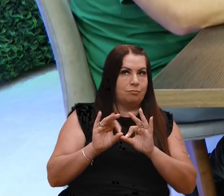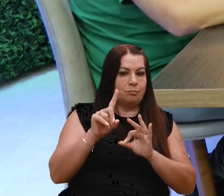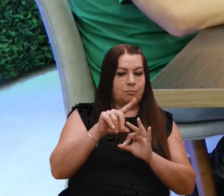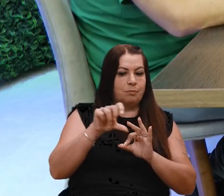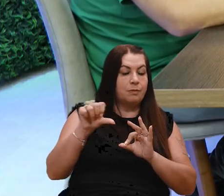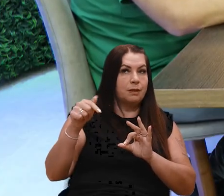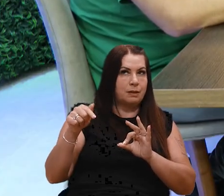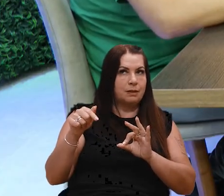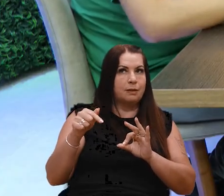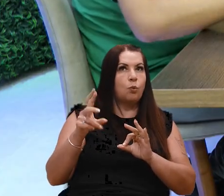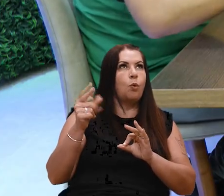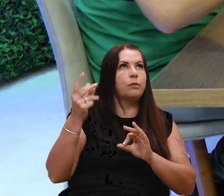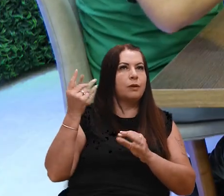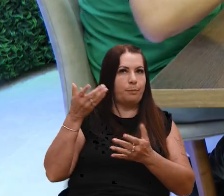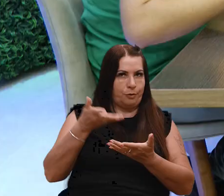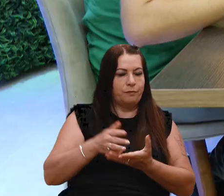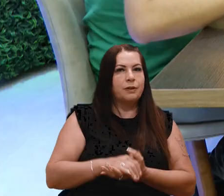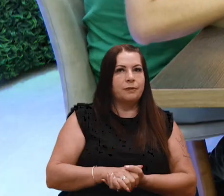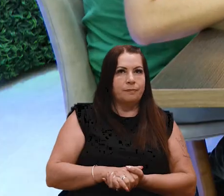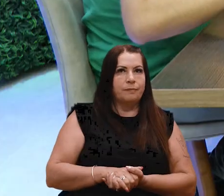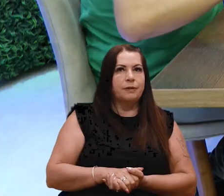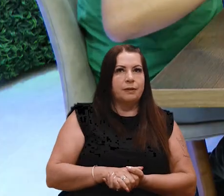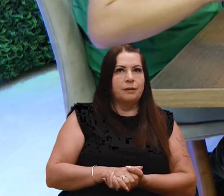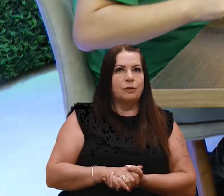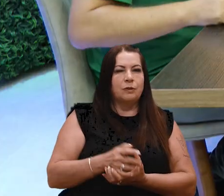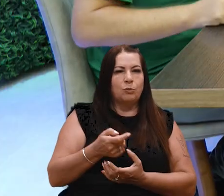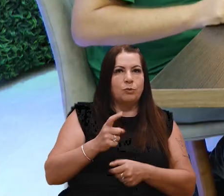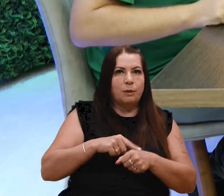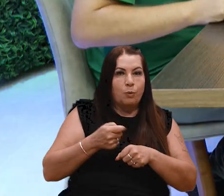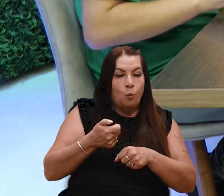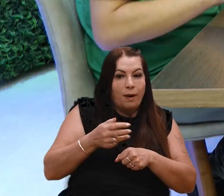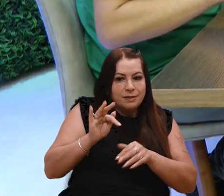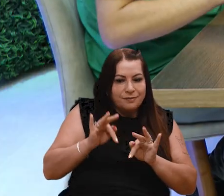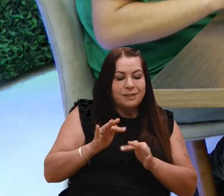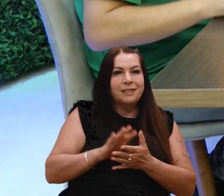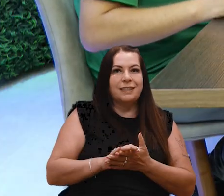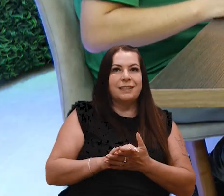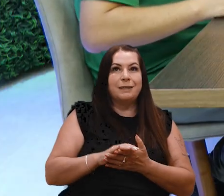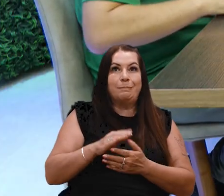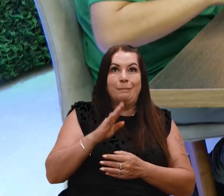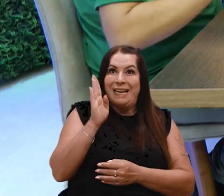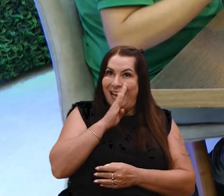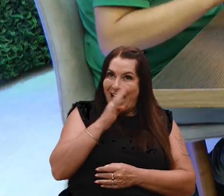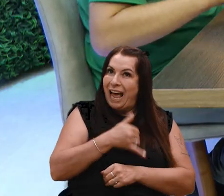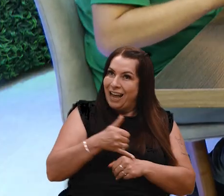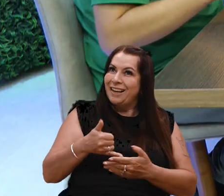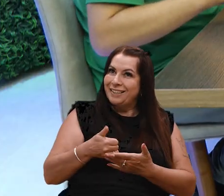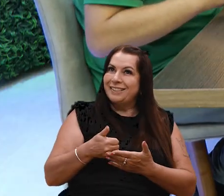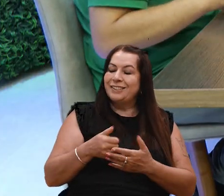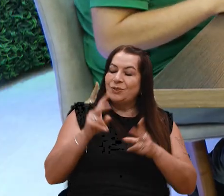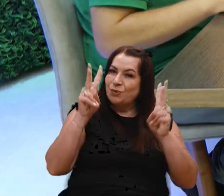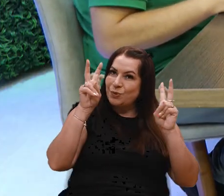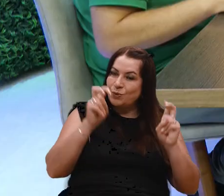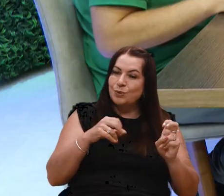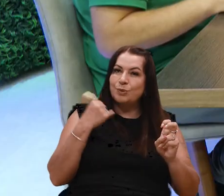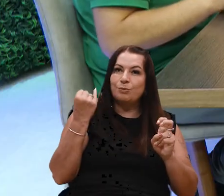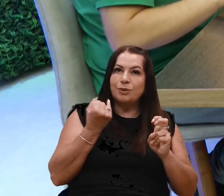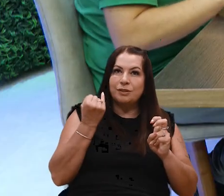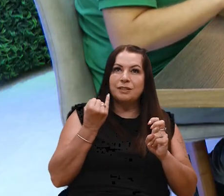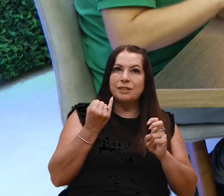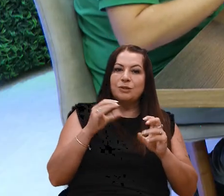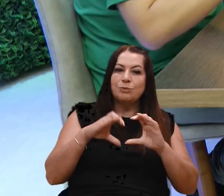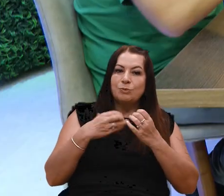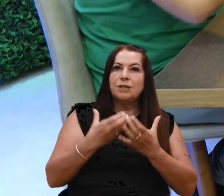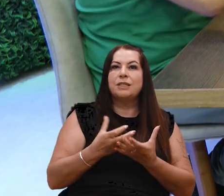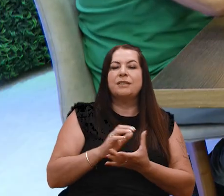97, olha só o tempo que... Gente, o nosso tempo está quase acabando, passa rápido, né, gente? Com assuntos tão importantes para a nossa